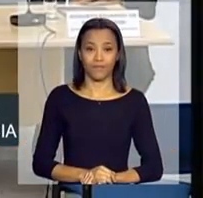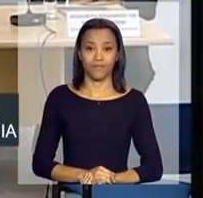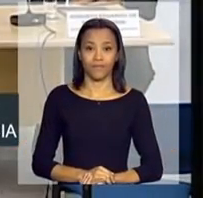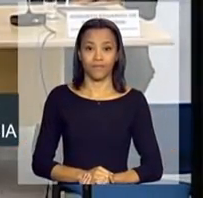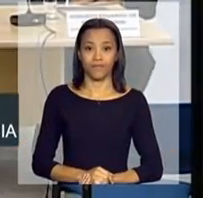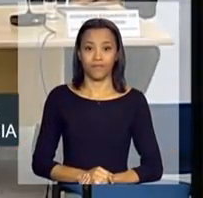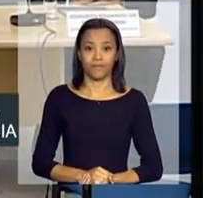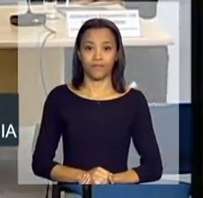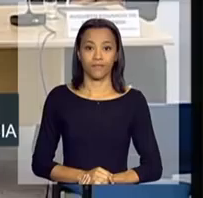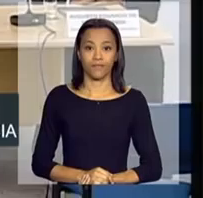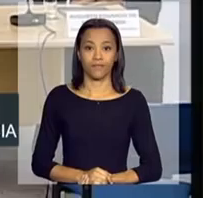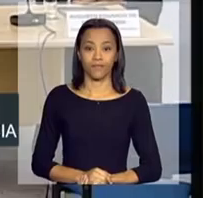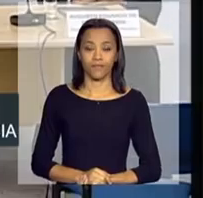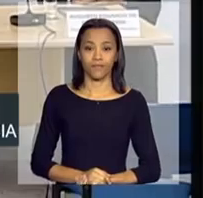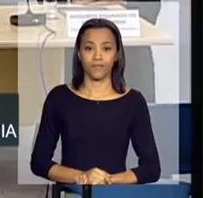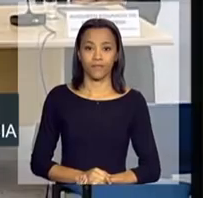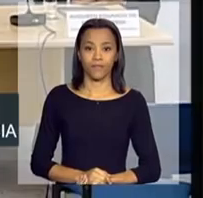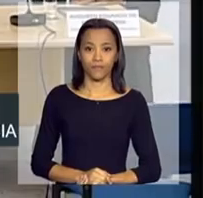vocês,